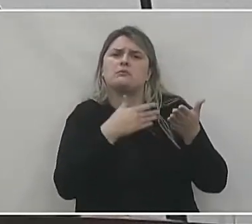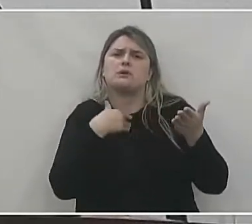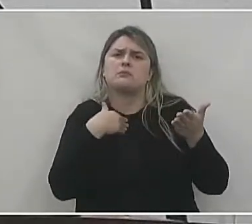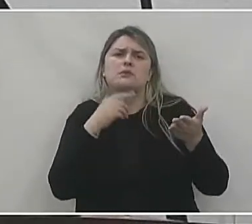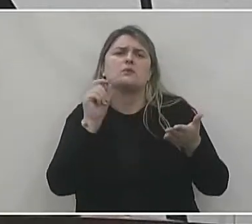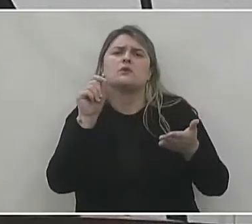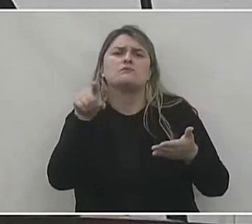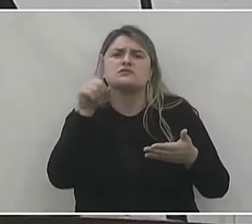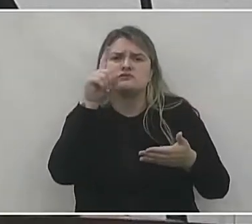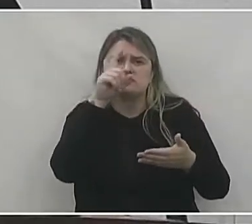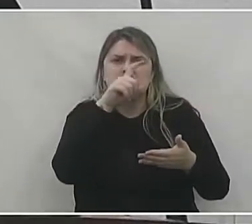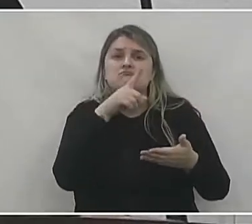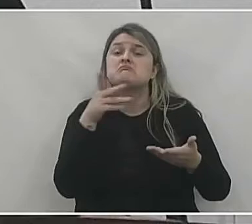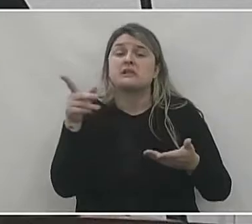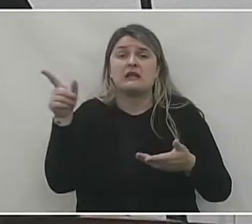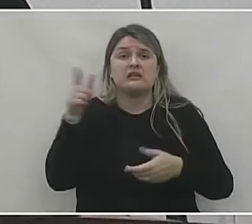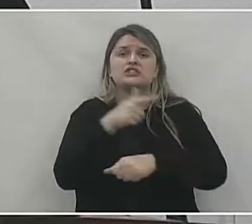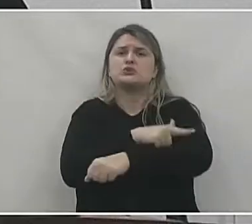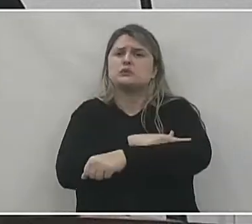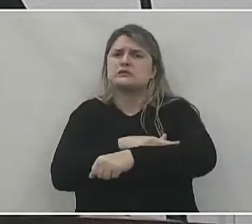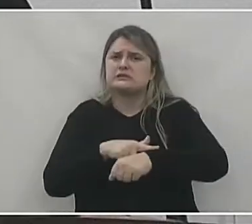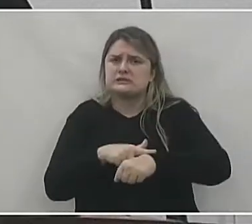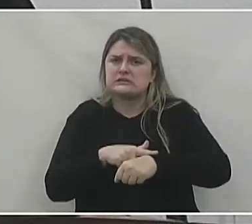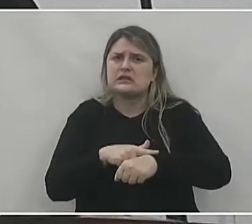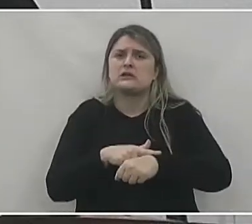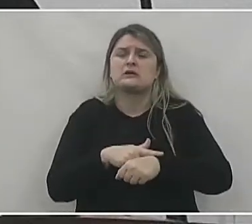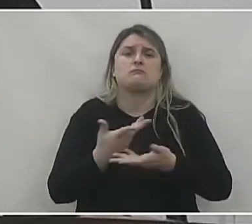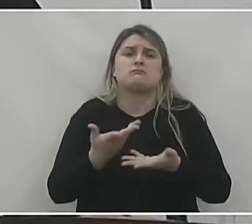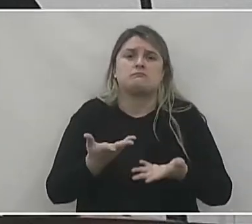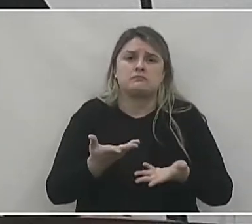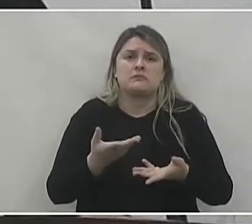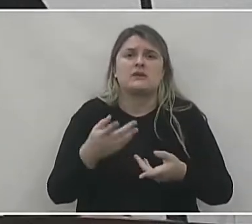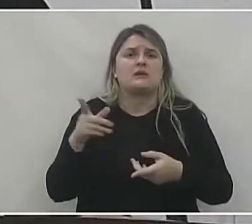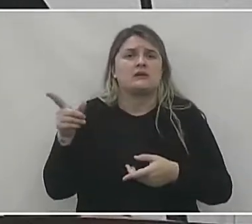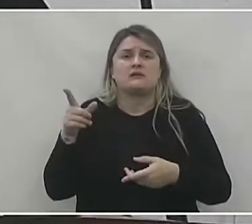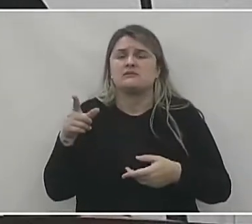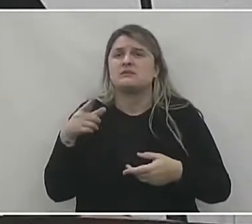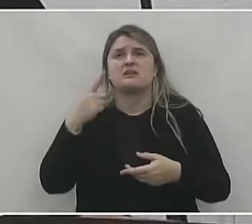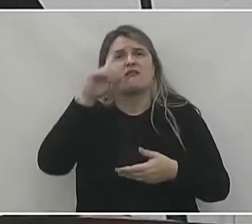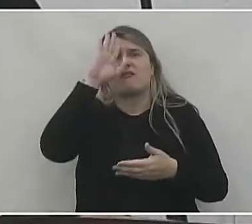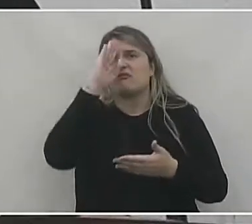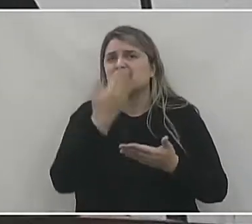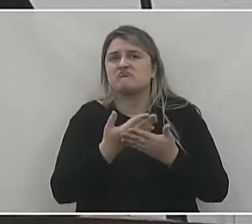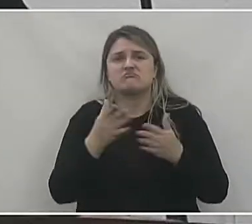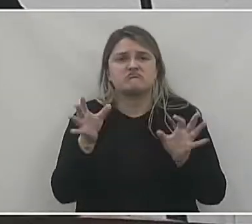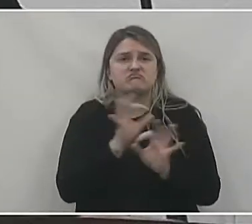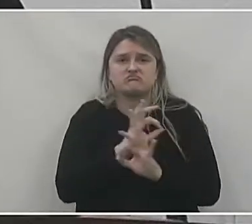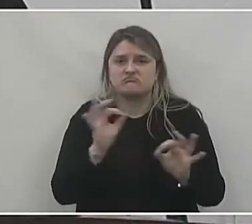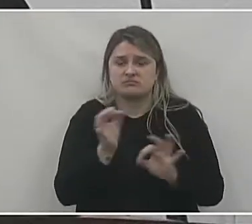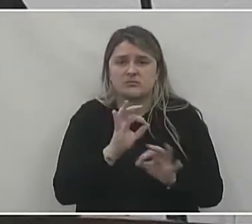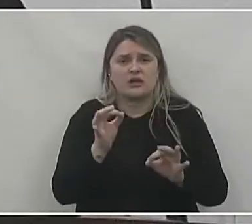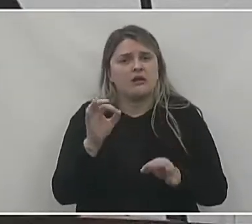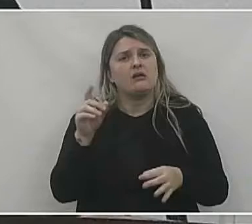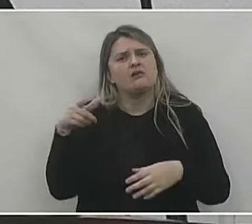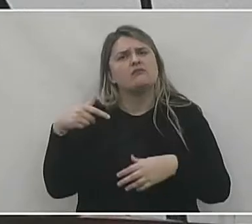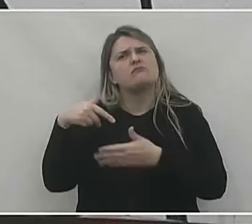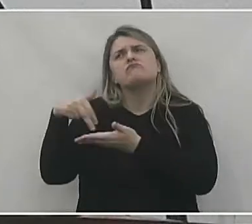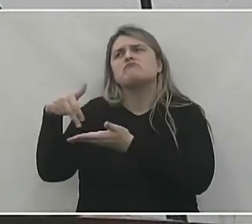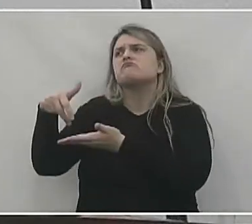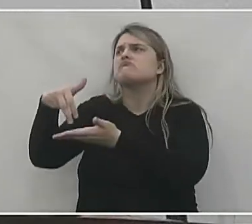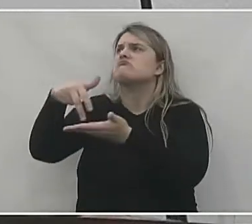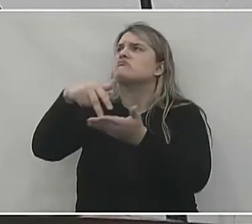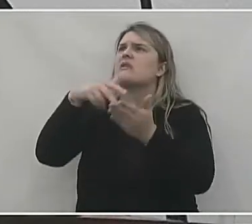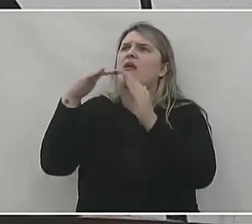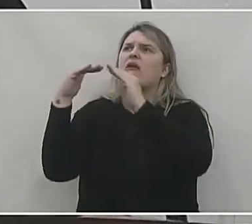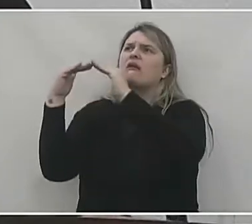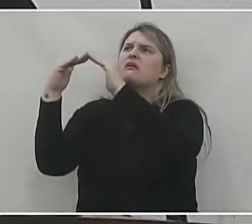as dificuldades. Ela foi muito educada comigo, apesar de desesperançada, né? Mas me levou ver a quadra que